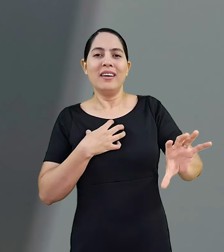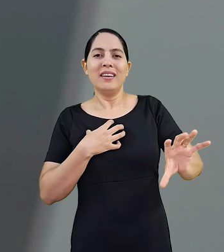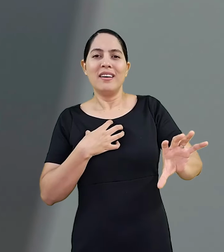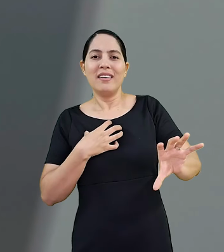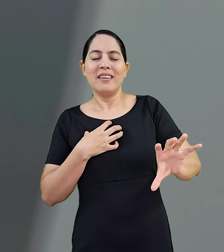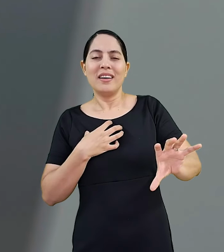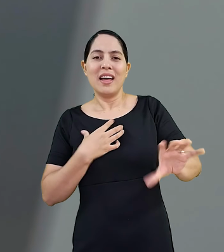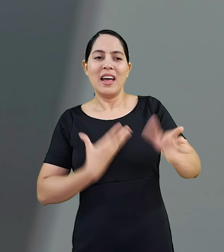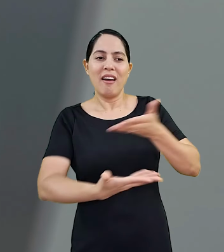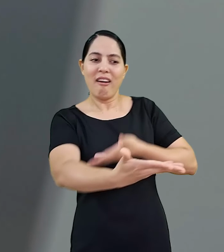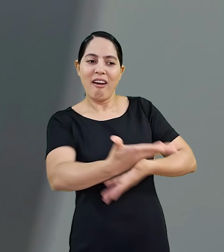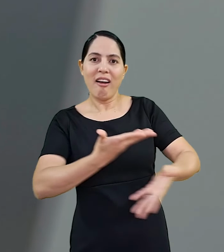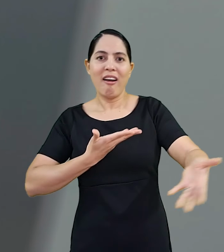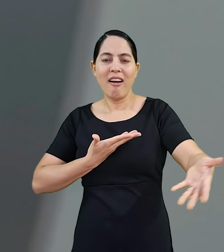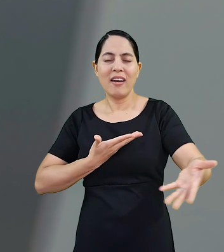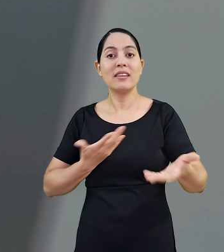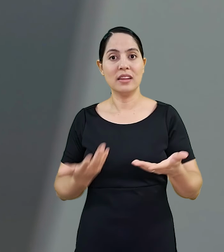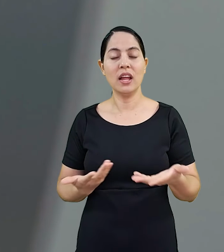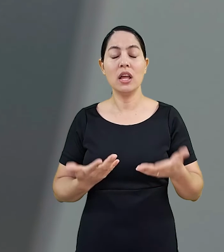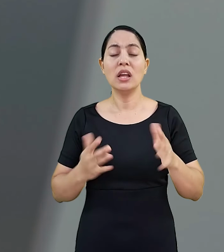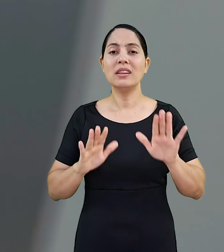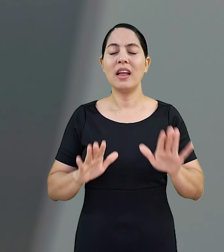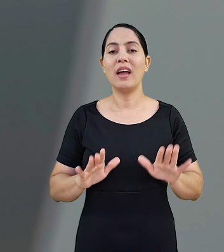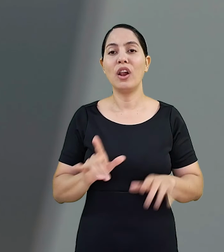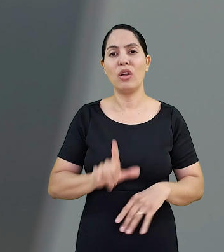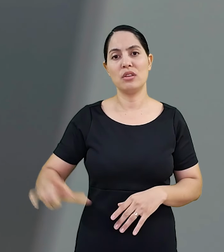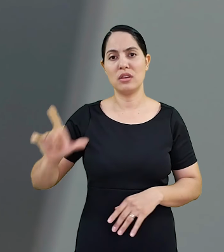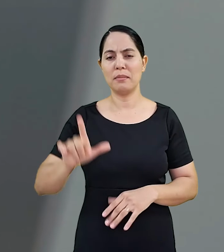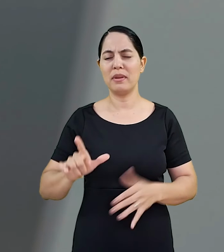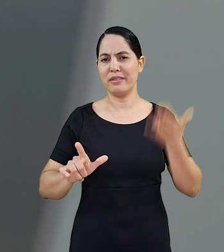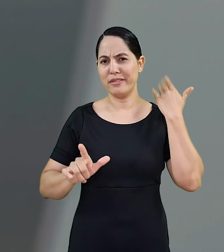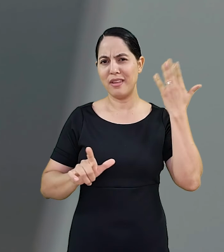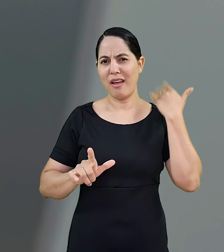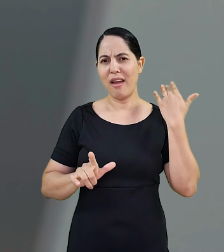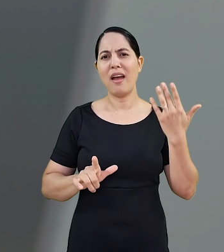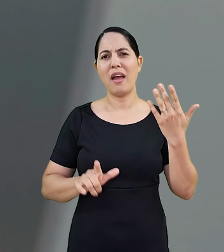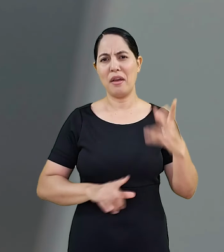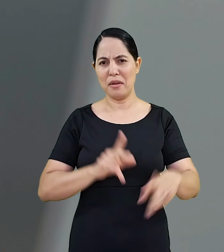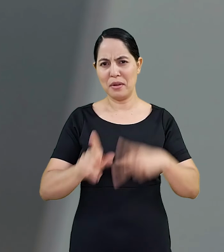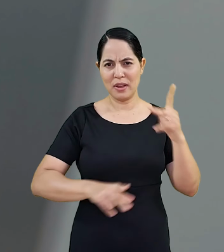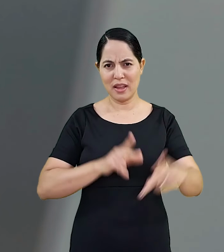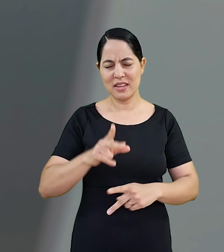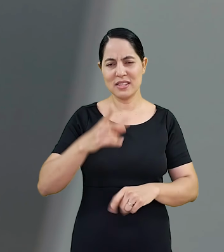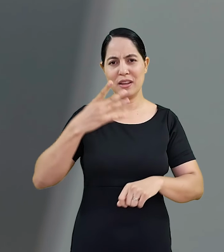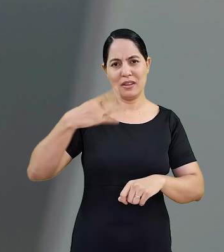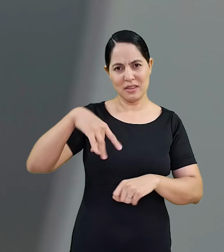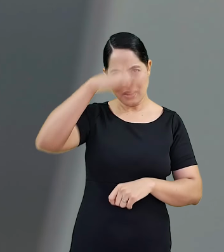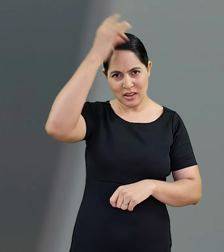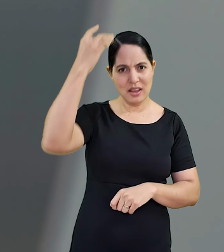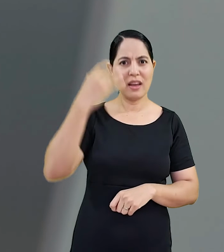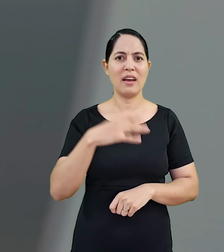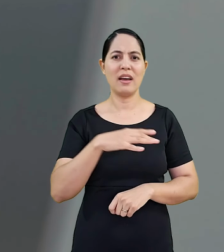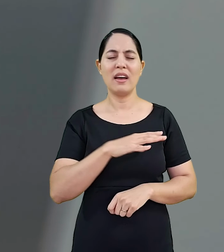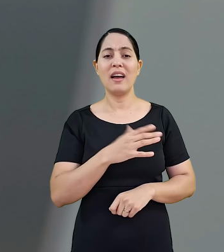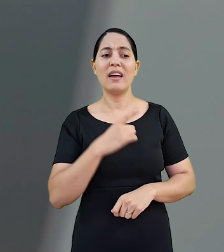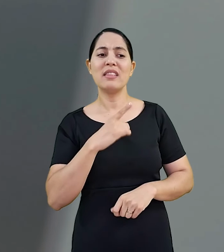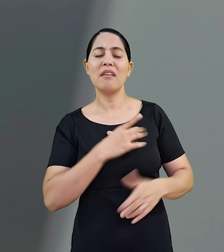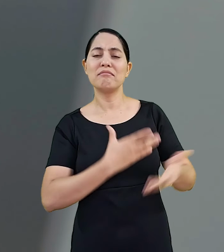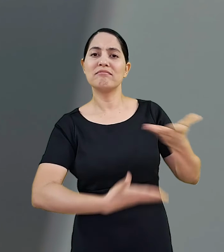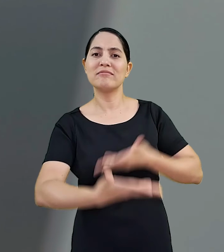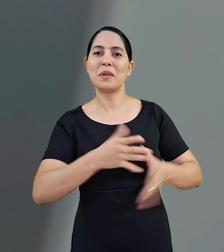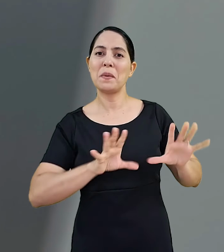advocacia capixaba, que ao eleger a Érica, elegeu a mim, elegeu a Cris, elegeu a Elisa Galante, como